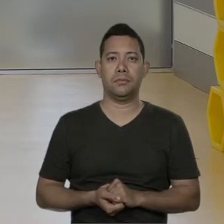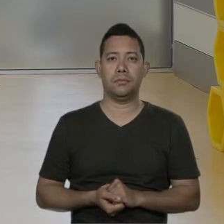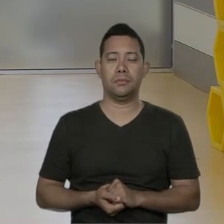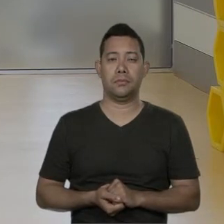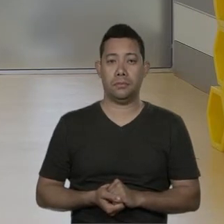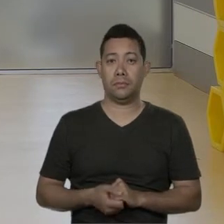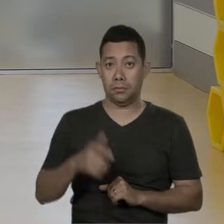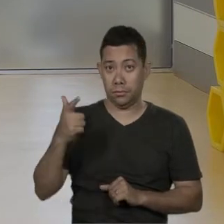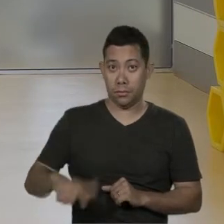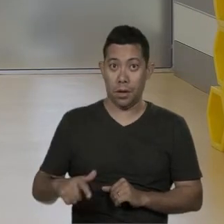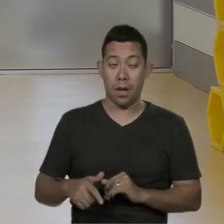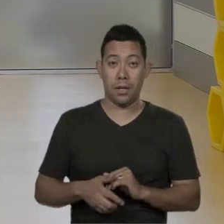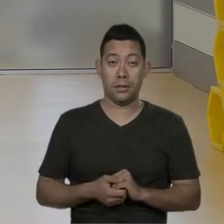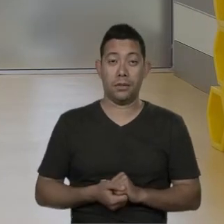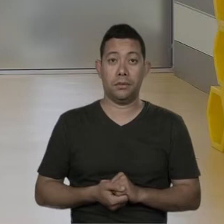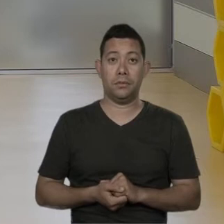Mais um pouco.